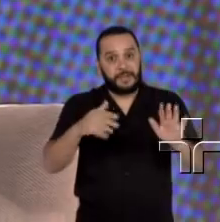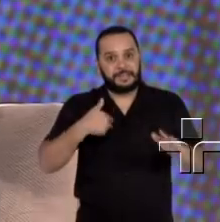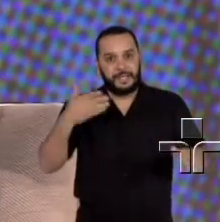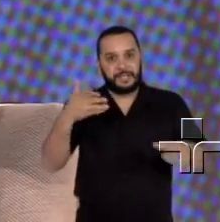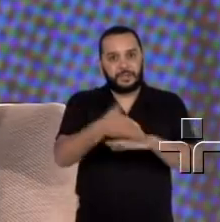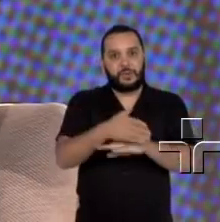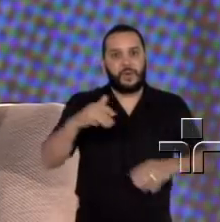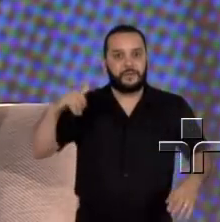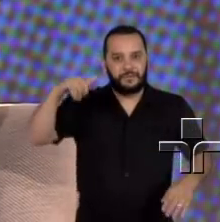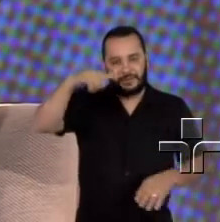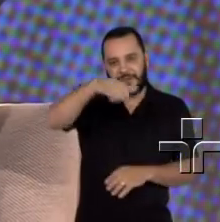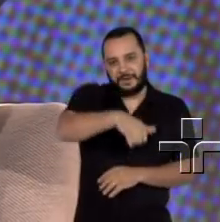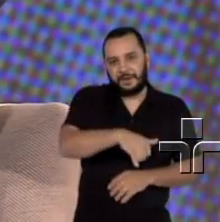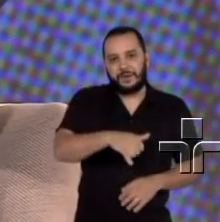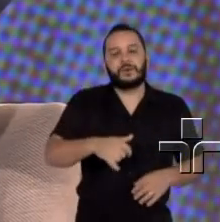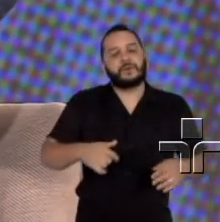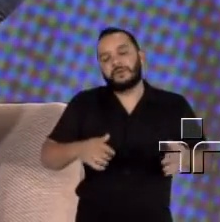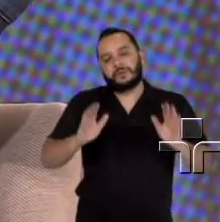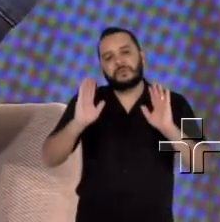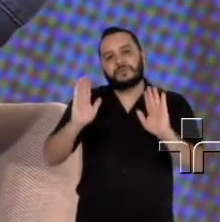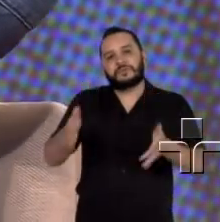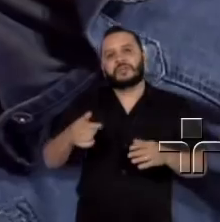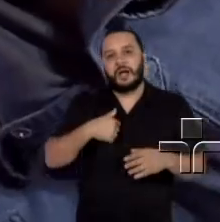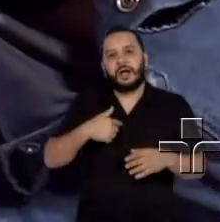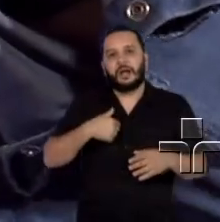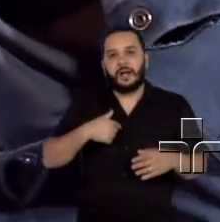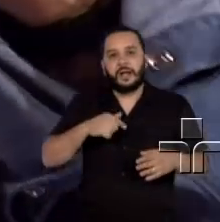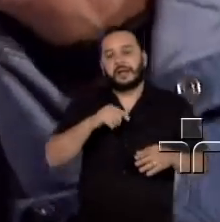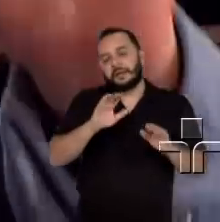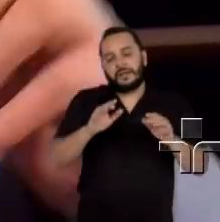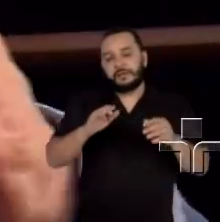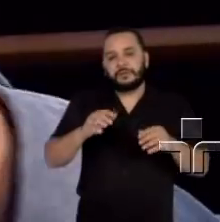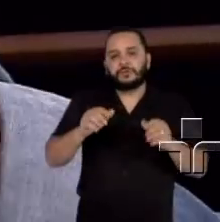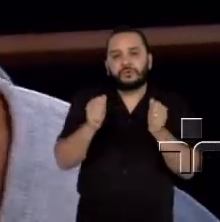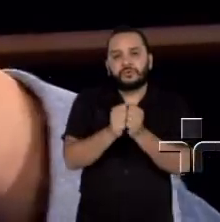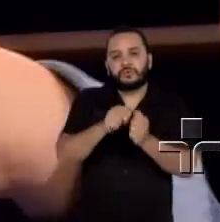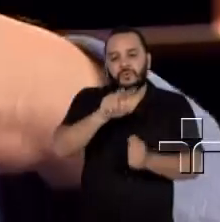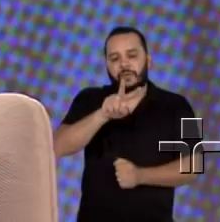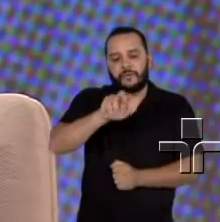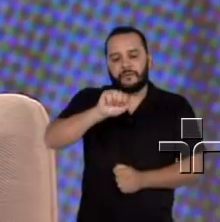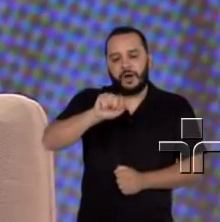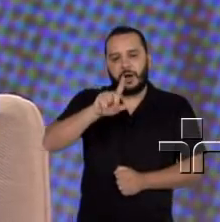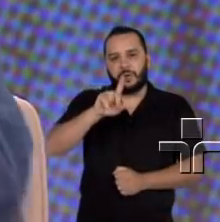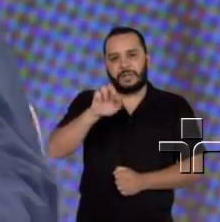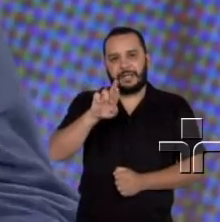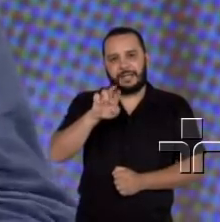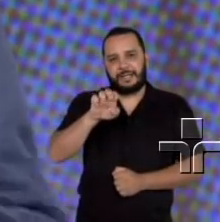deu problema em Budapeste com a Valderez de Barros. Foi. E eu tinha comprado,